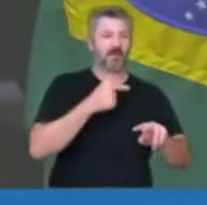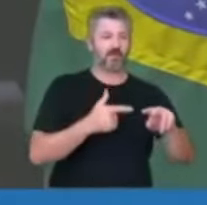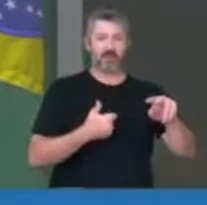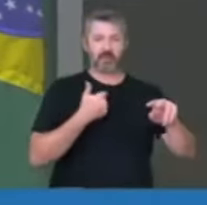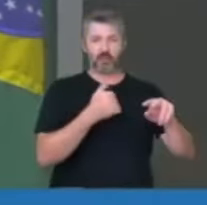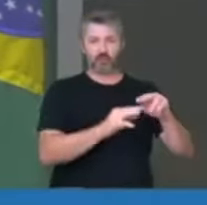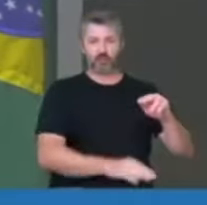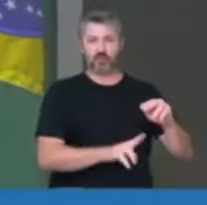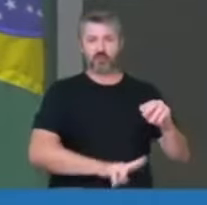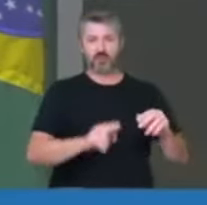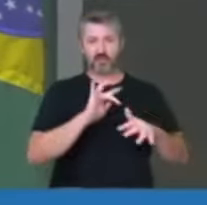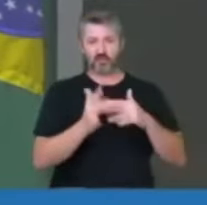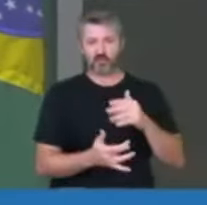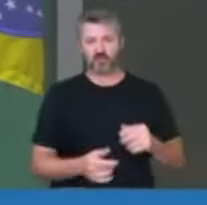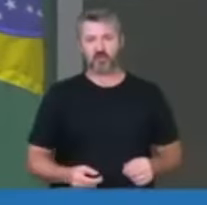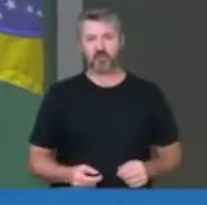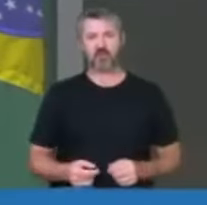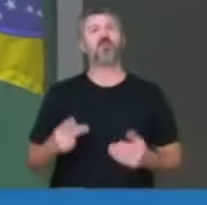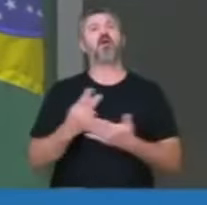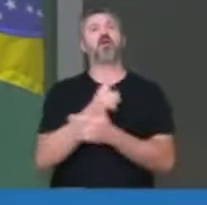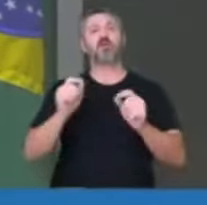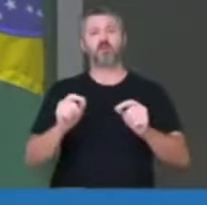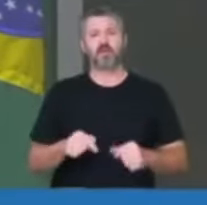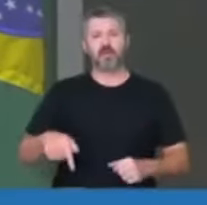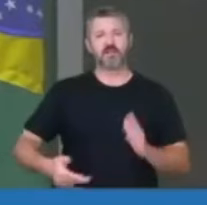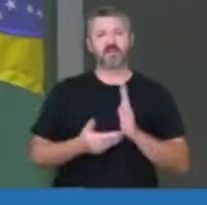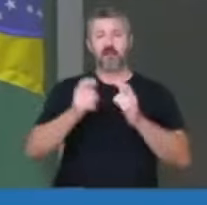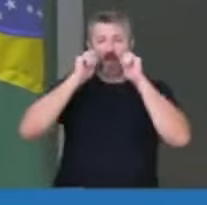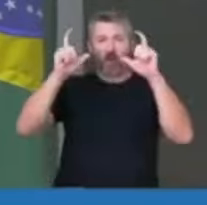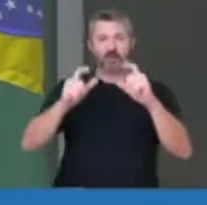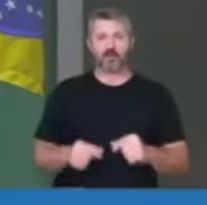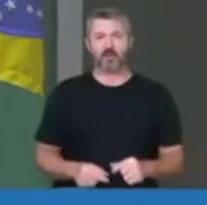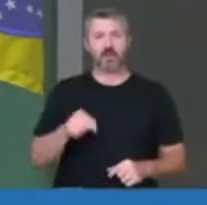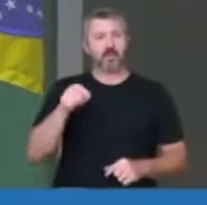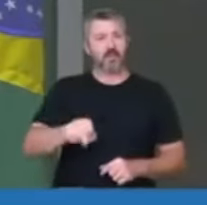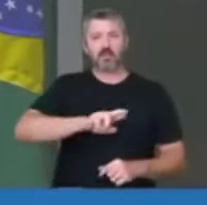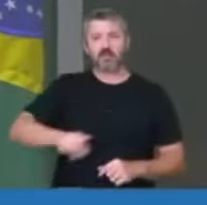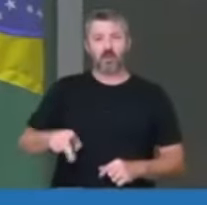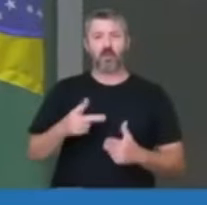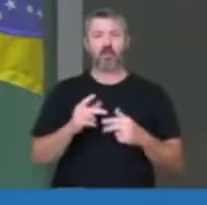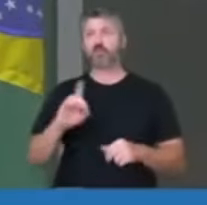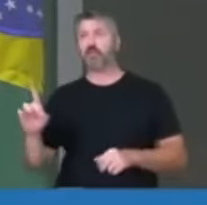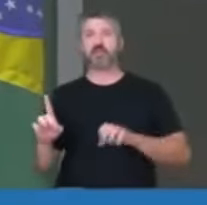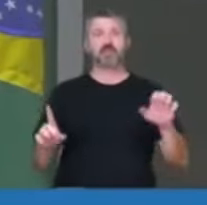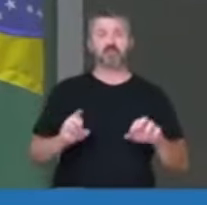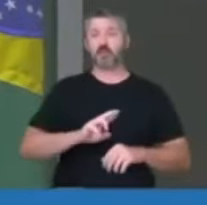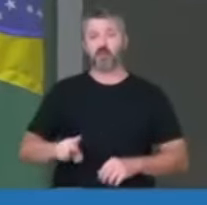social. Onde é que a gente vai parar? Quando é que essa casa vai acordar que isso não é algo mais entre direita e esquerda?